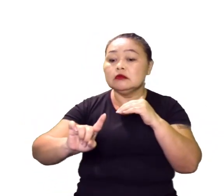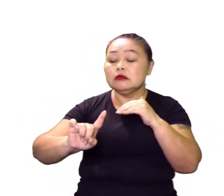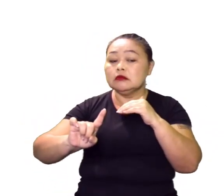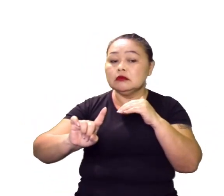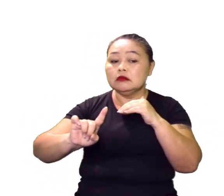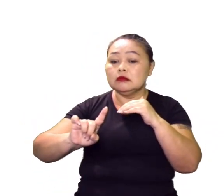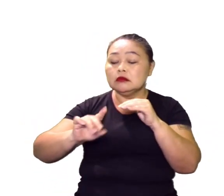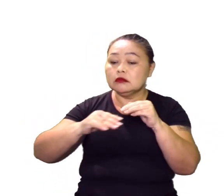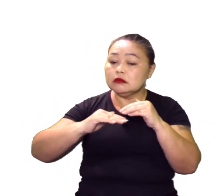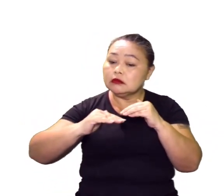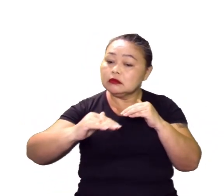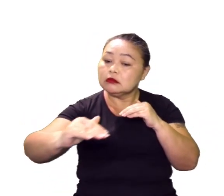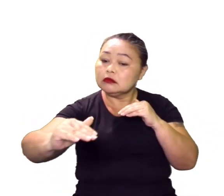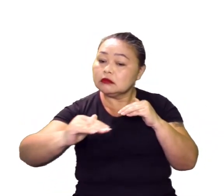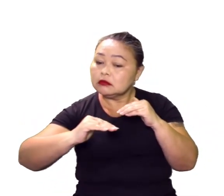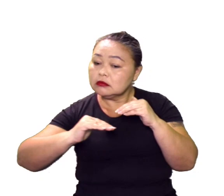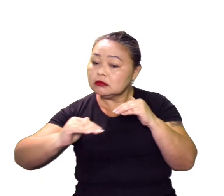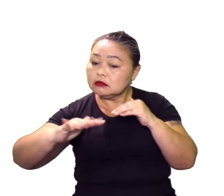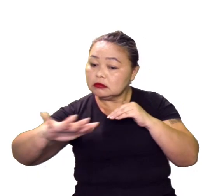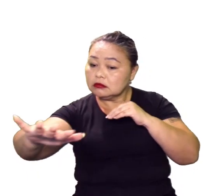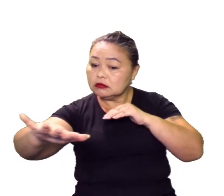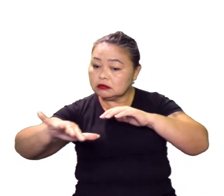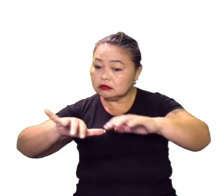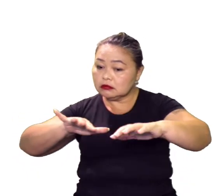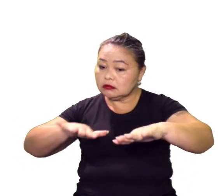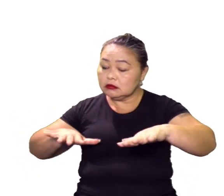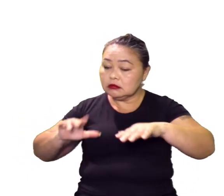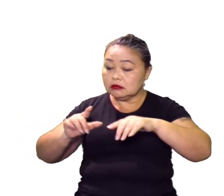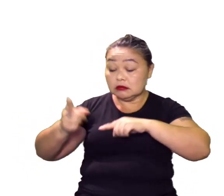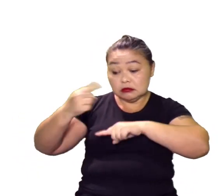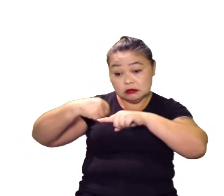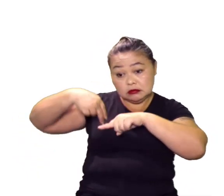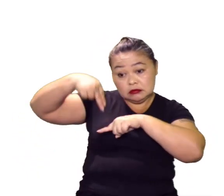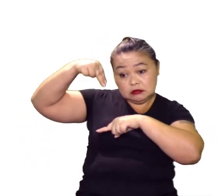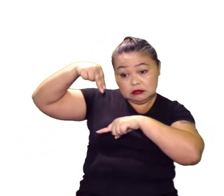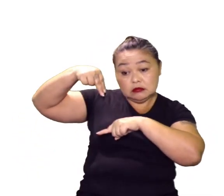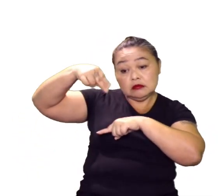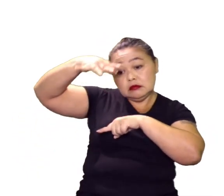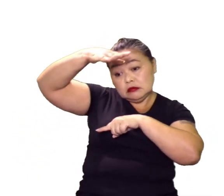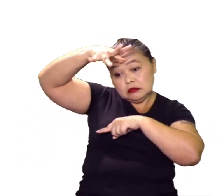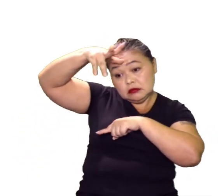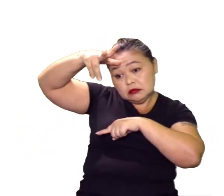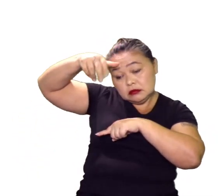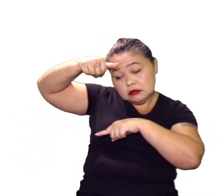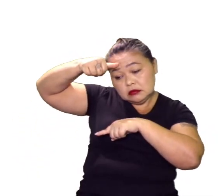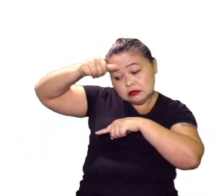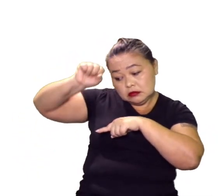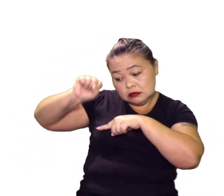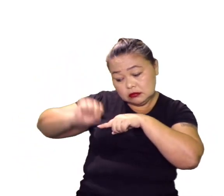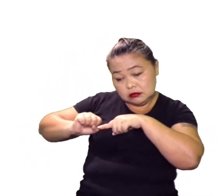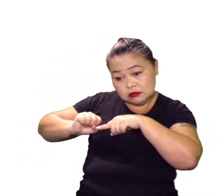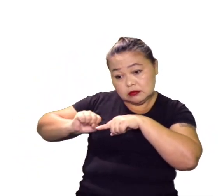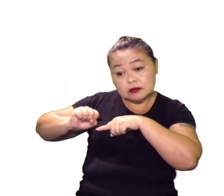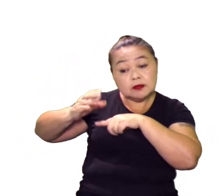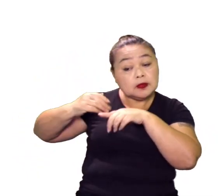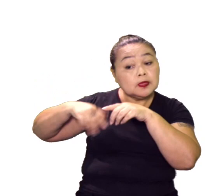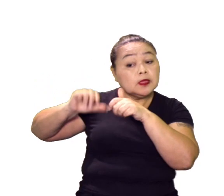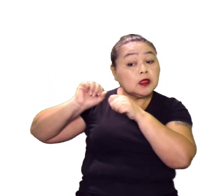com ampla expressão espacial, que vem lá do norte do Mato Grosso e sul do